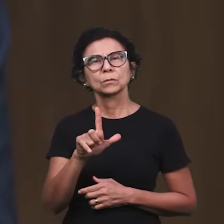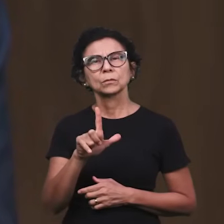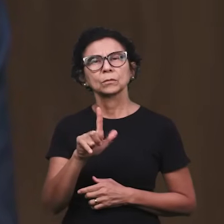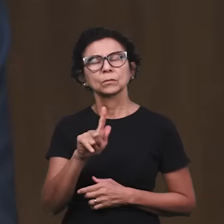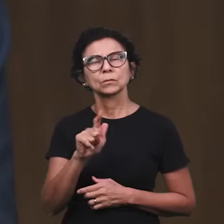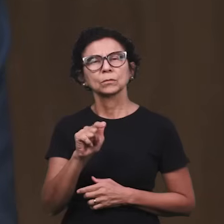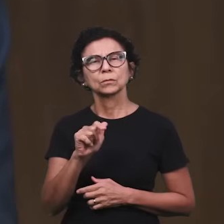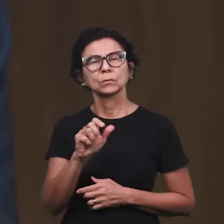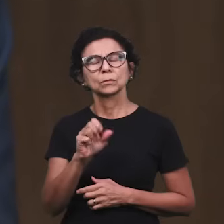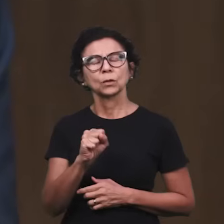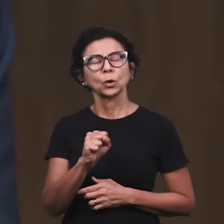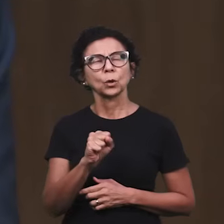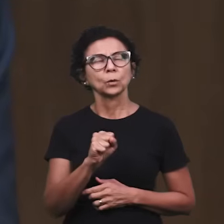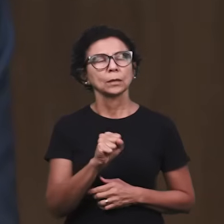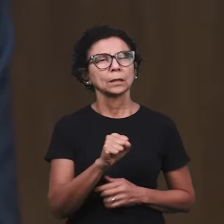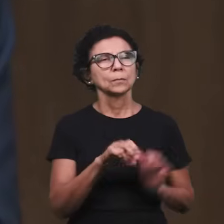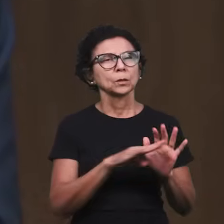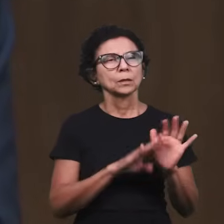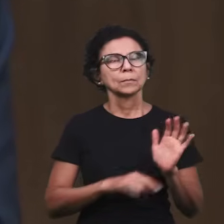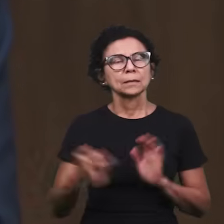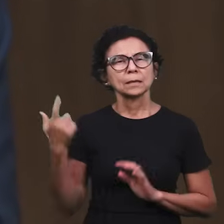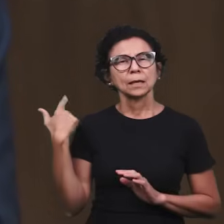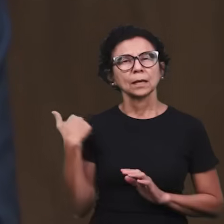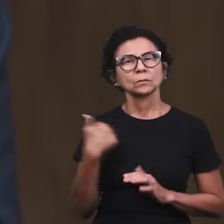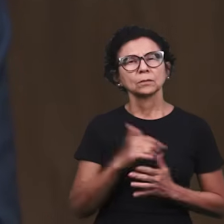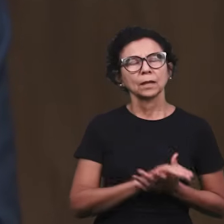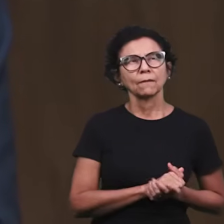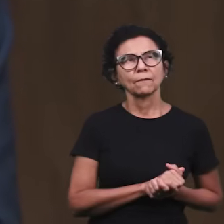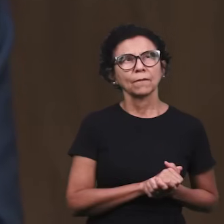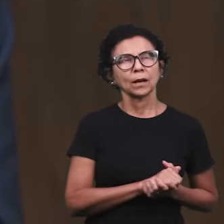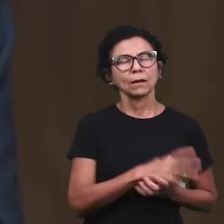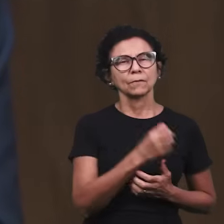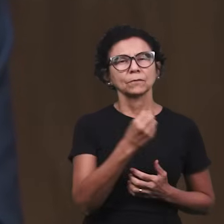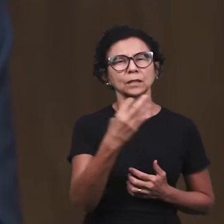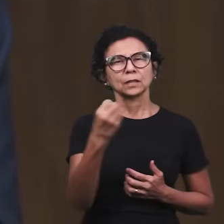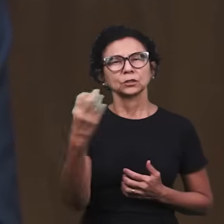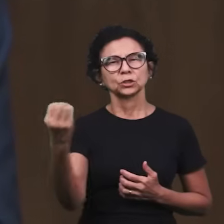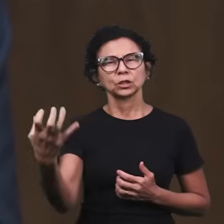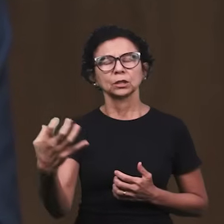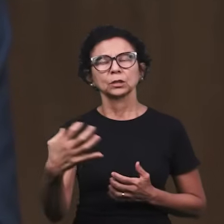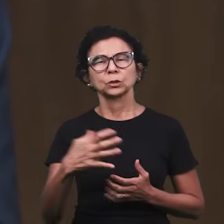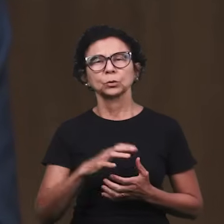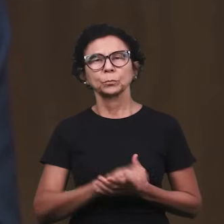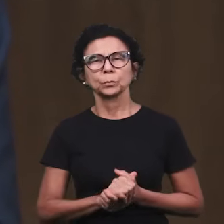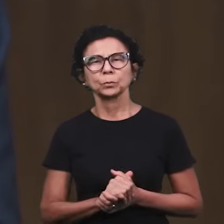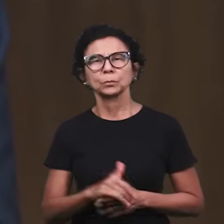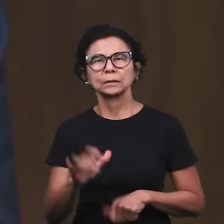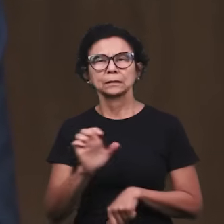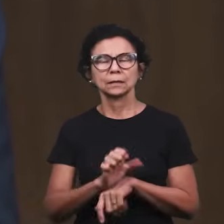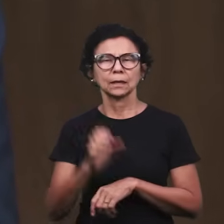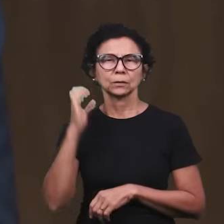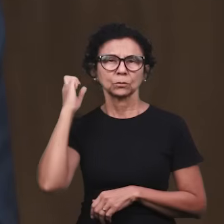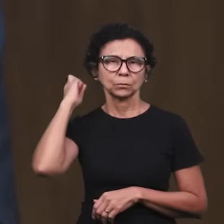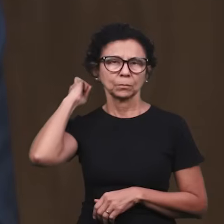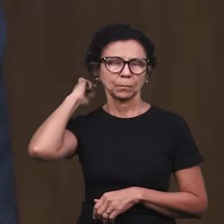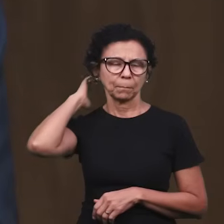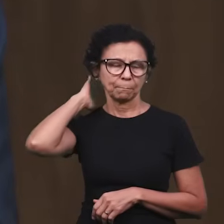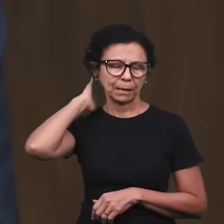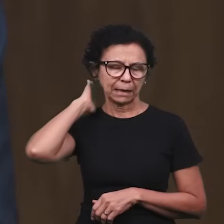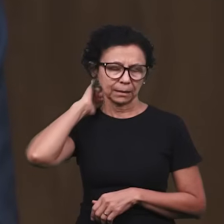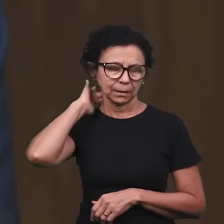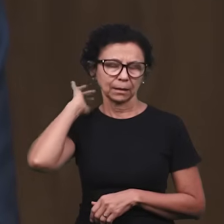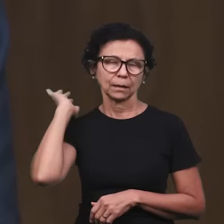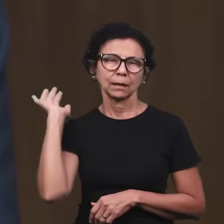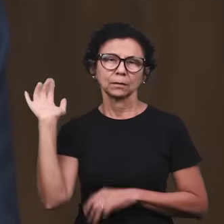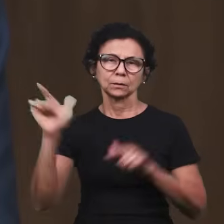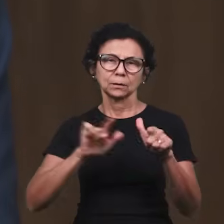o Pará, norte do Pará, ali perto da ilha de Marajó. Foi para um trabalho missionário, junto com o